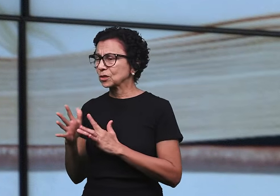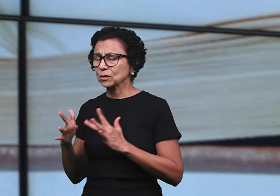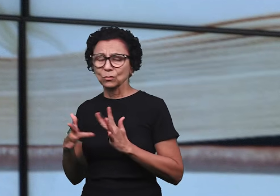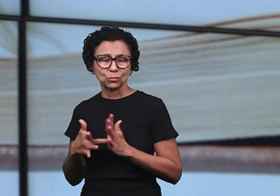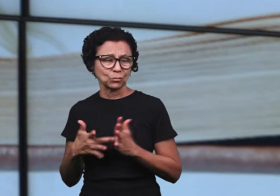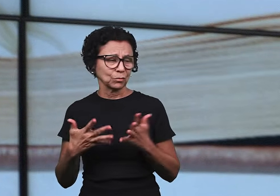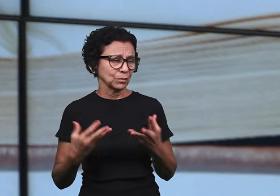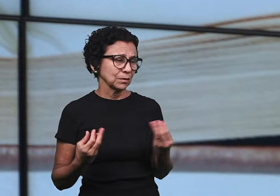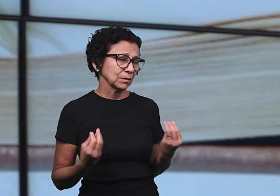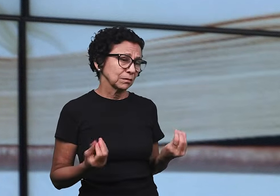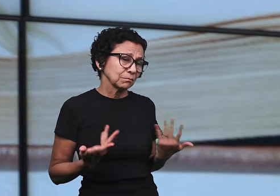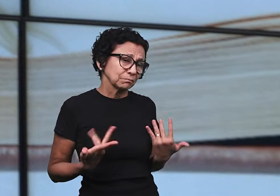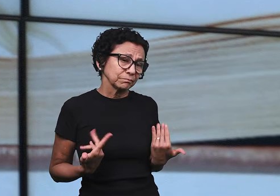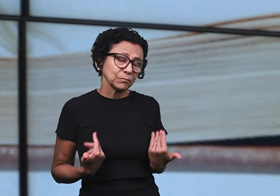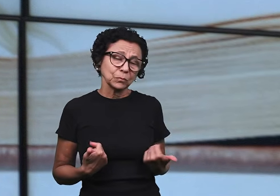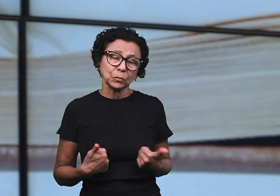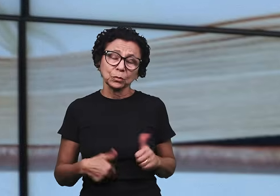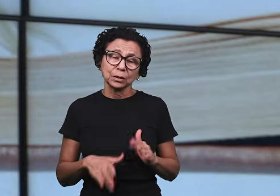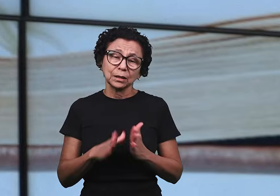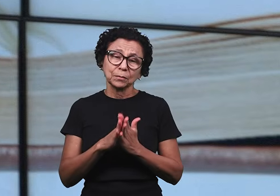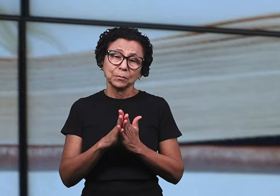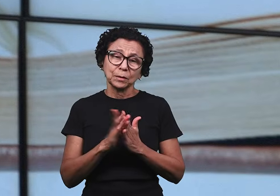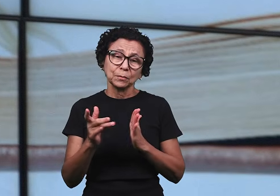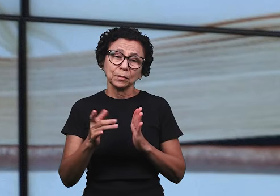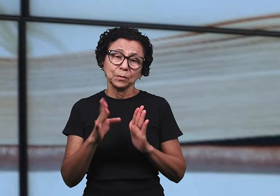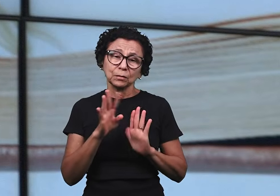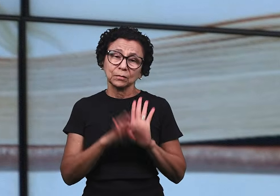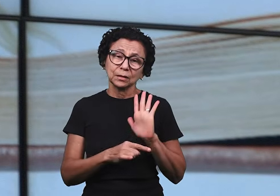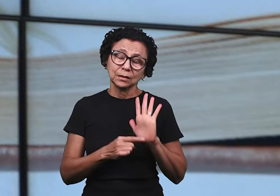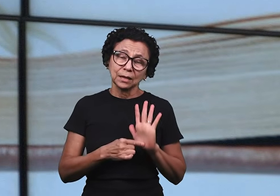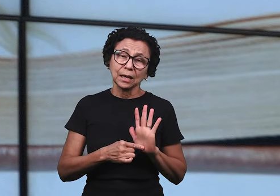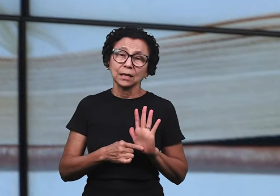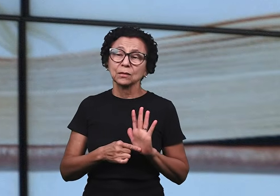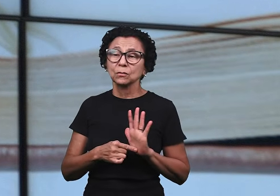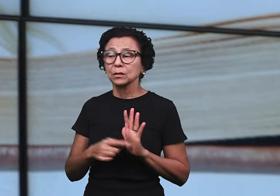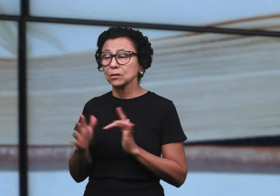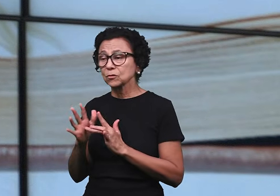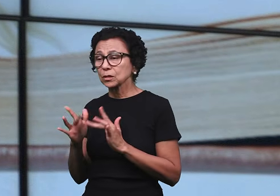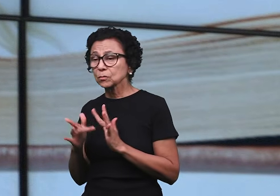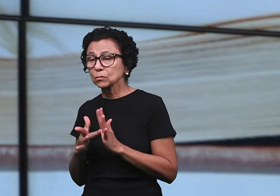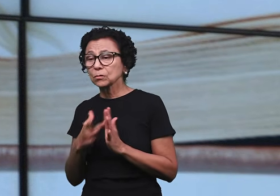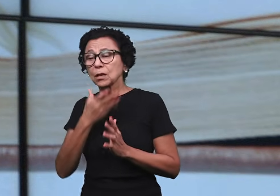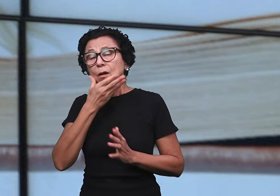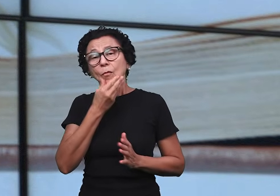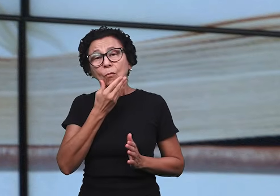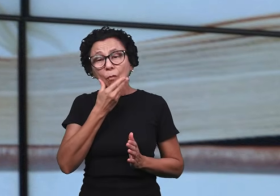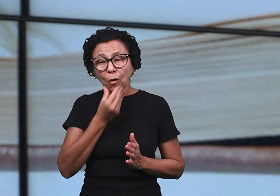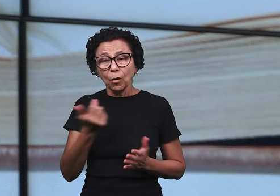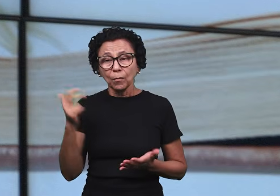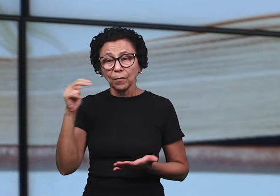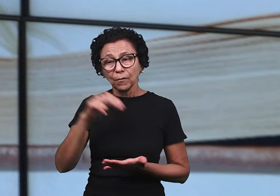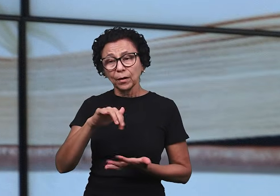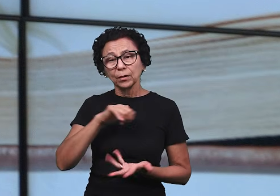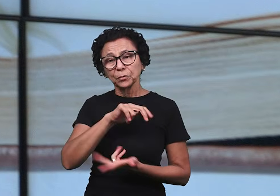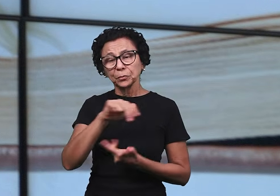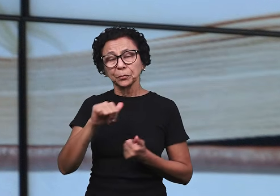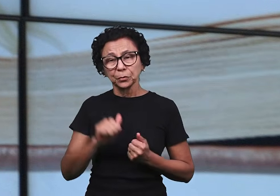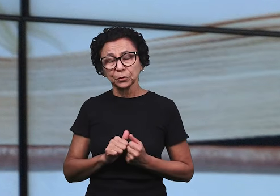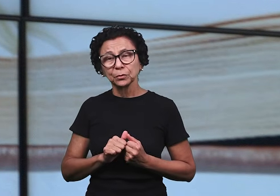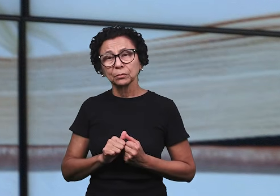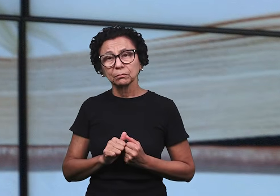um texto em que nós lemos aqui e falamos de um homem que esteve aqui nessa terra, mas o Espírito Santo não.